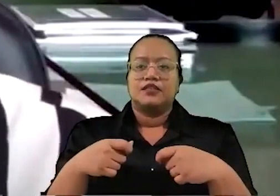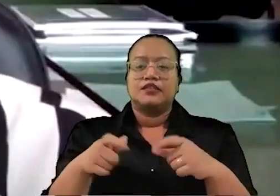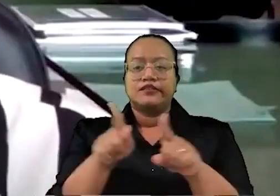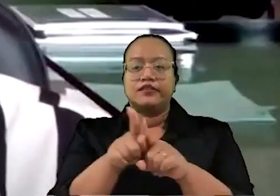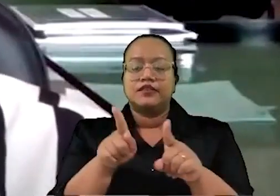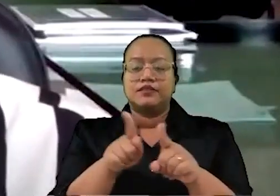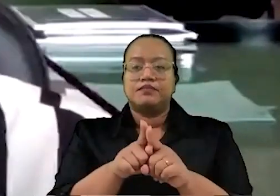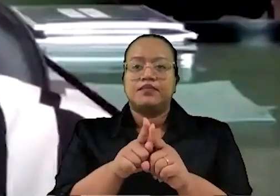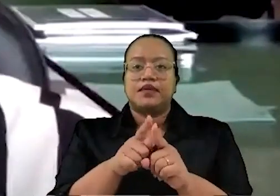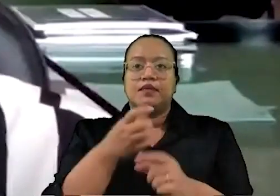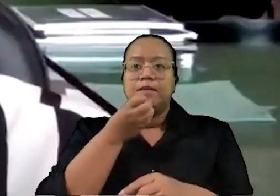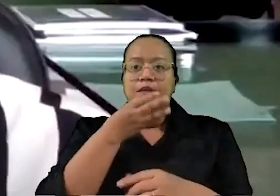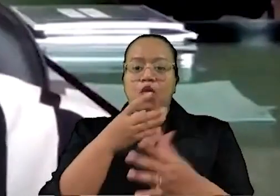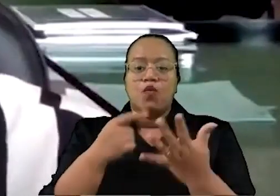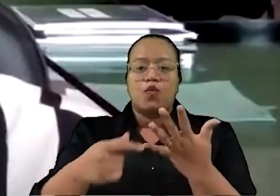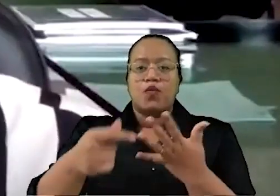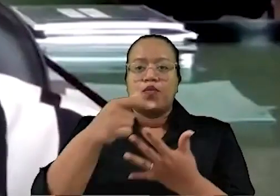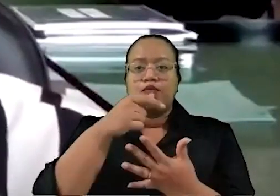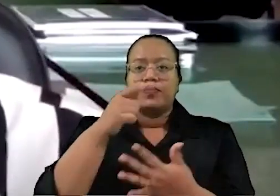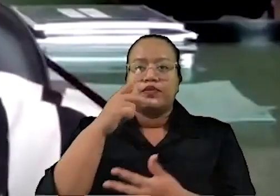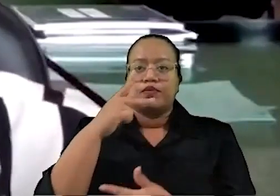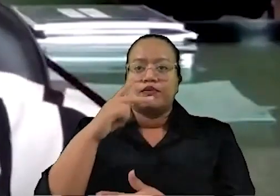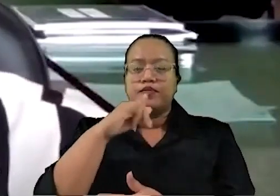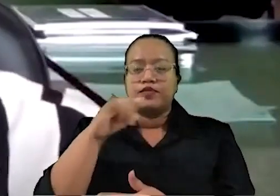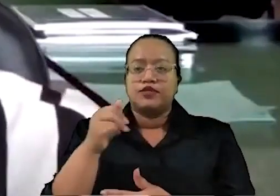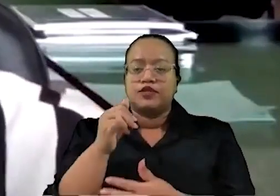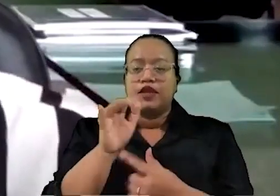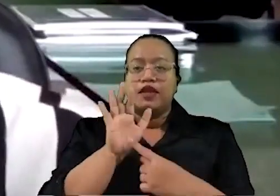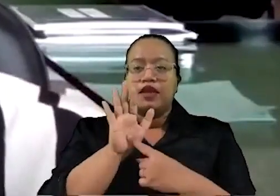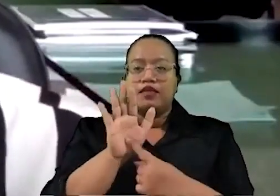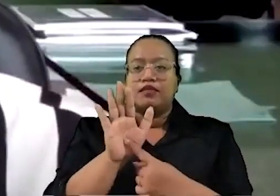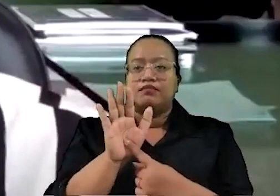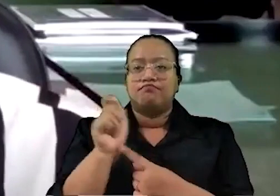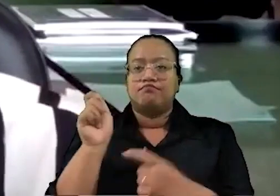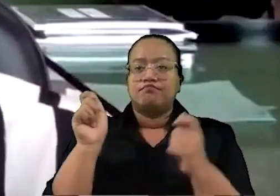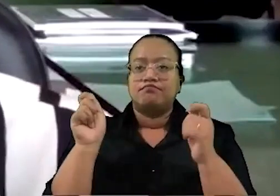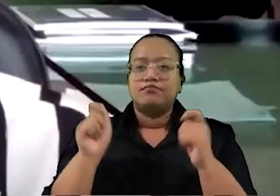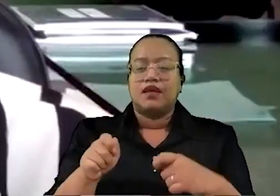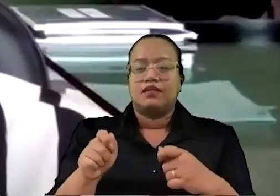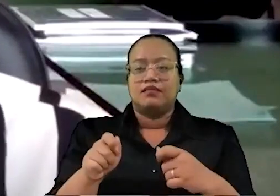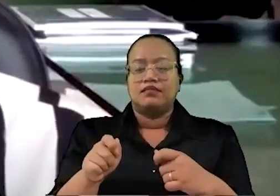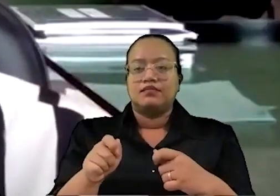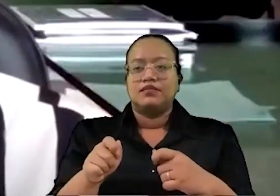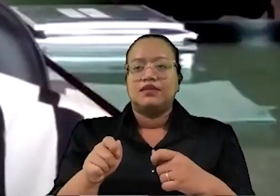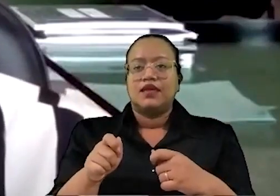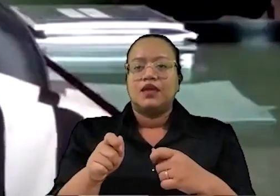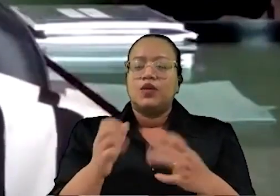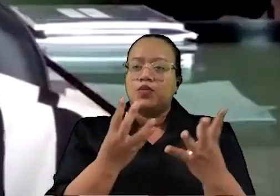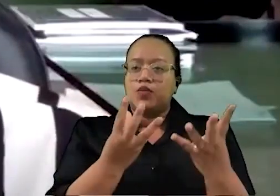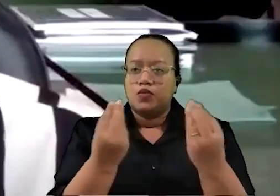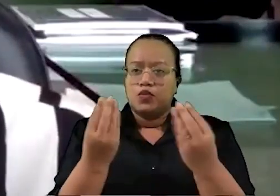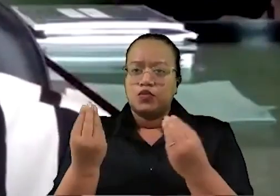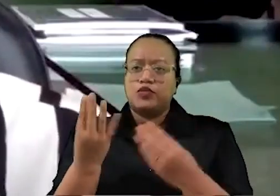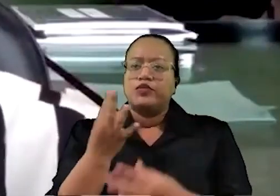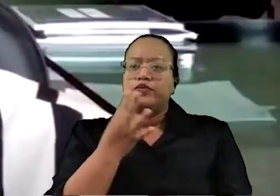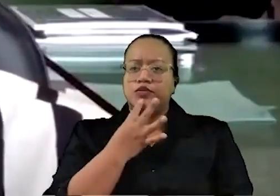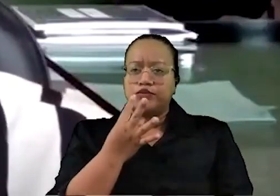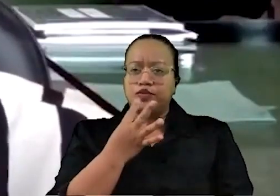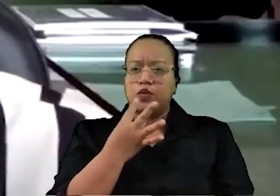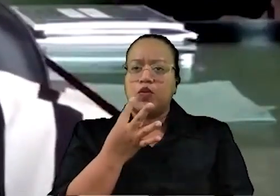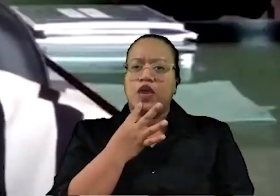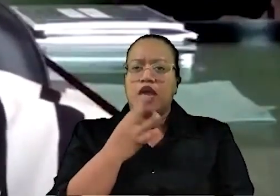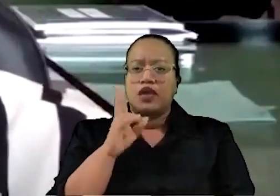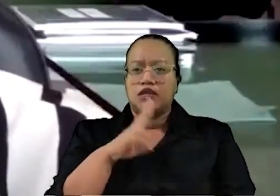PJE tem a nos oferecer. Né? Muitos, eu diria aqui que muitos sabem, claro, utilizar o PJE